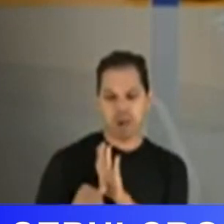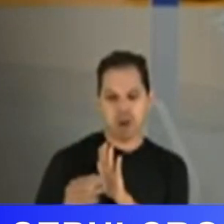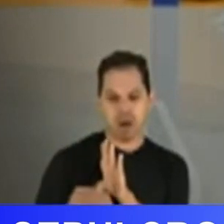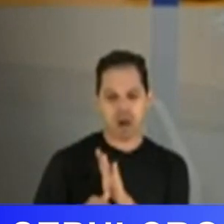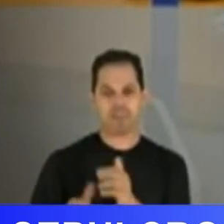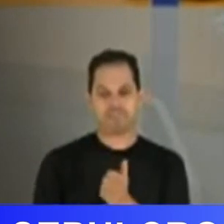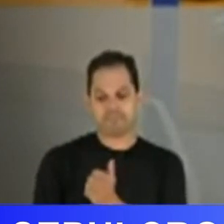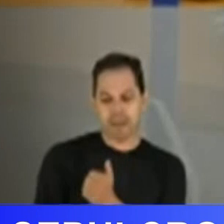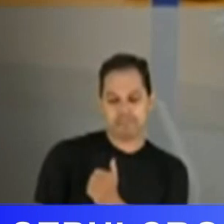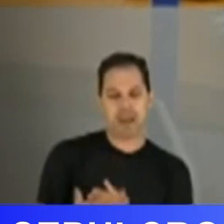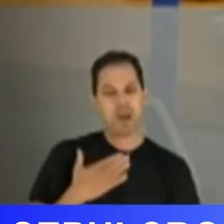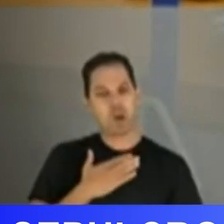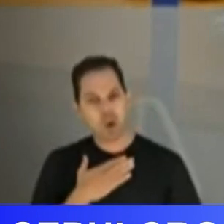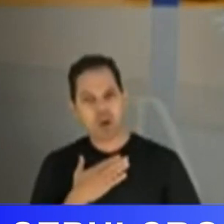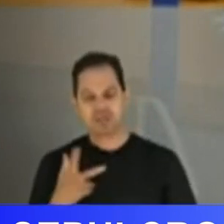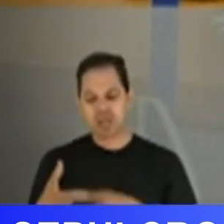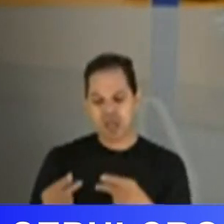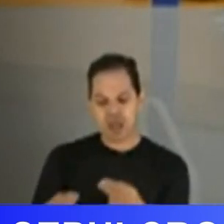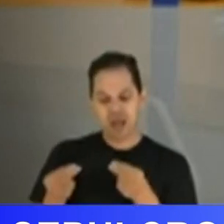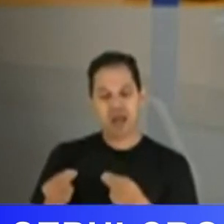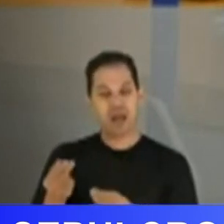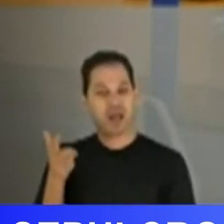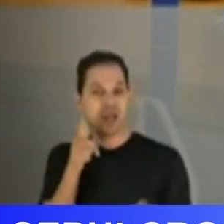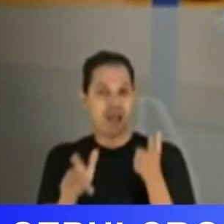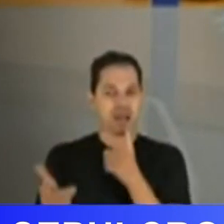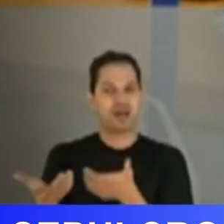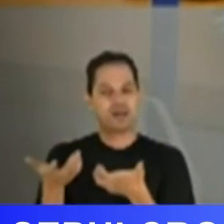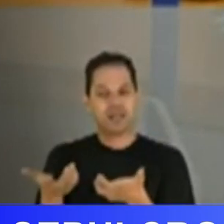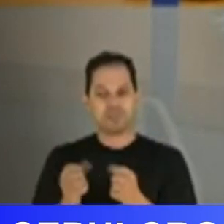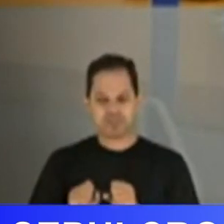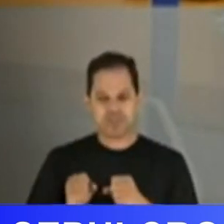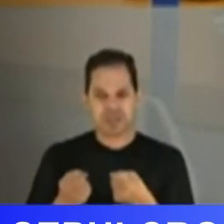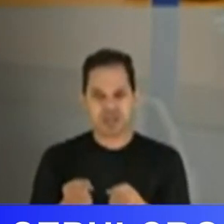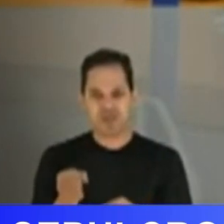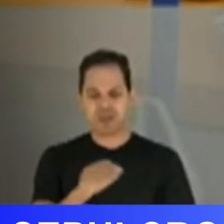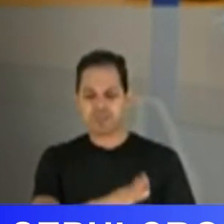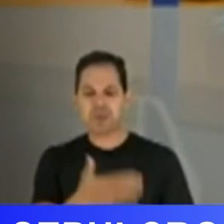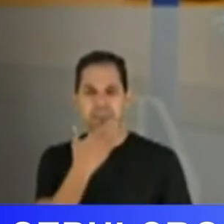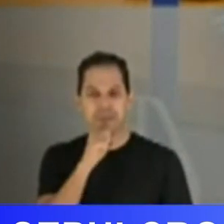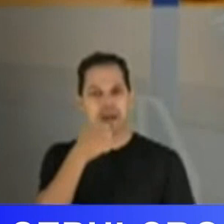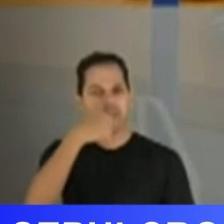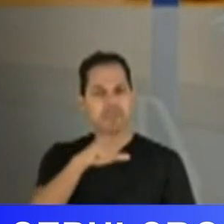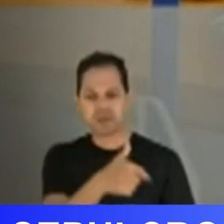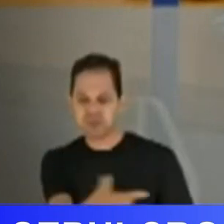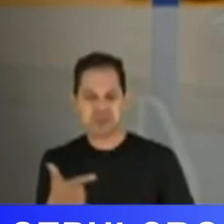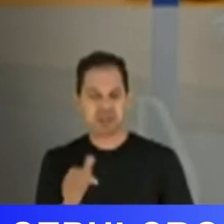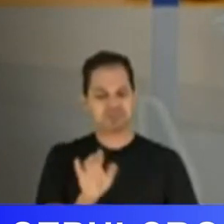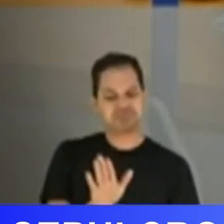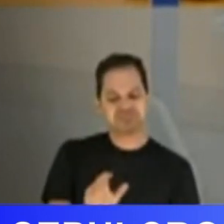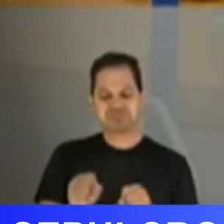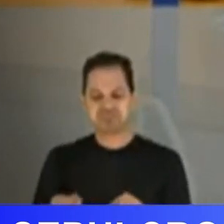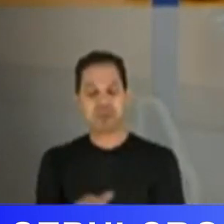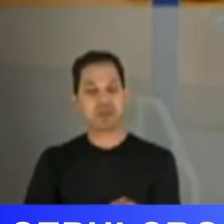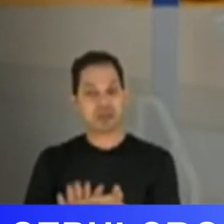o suborno e andam atrás de presentes. Eles não defendem os direitos do órfão e não tomam conhecimento